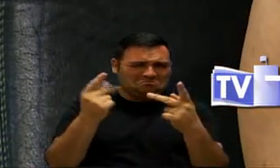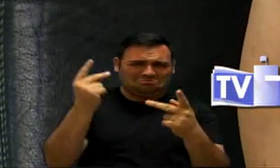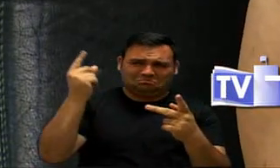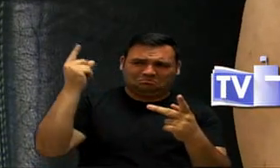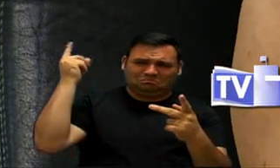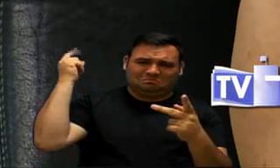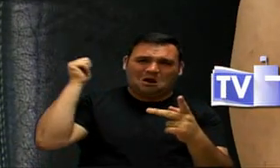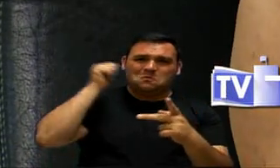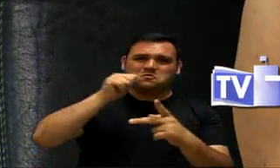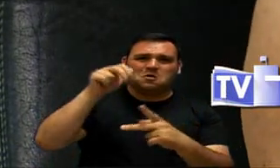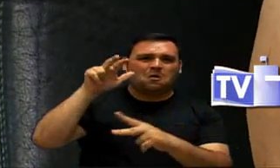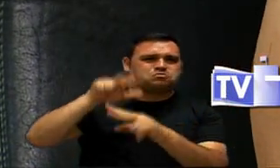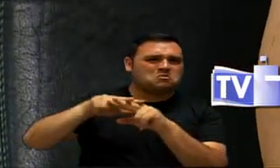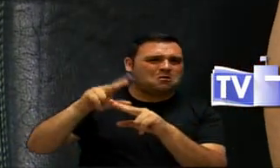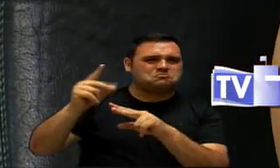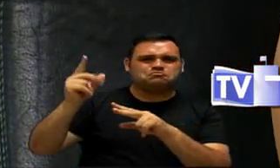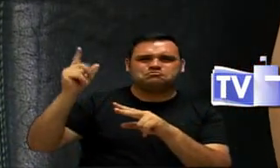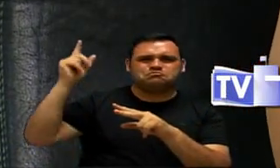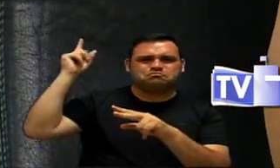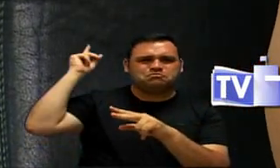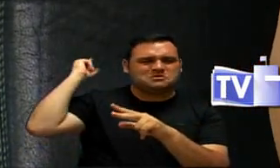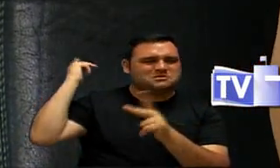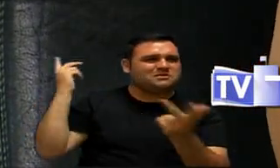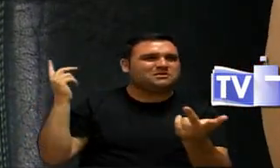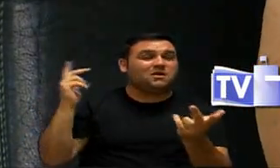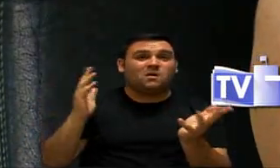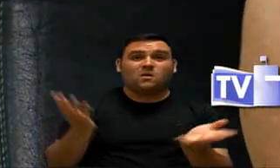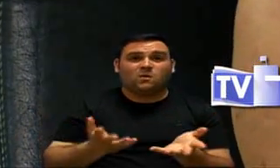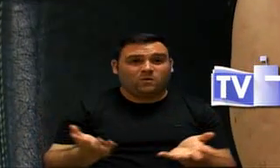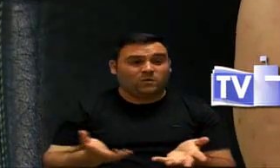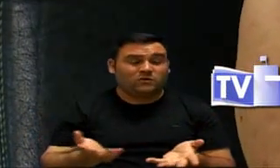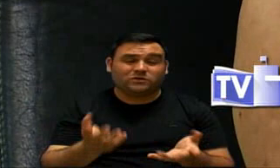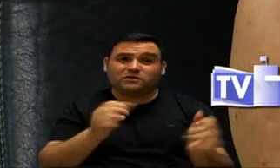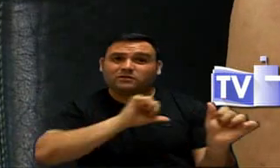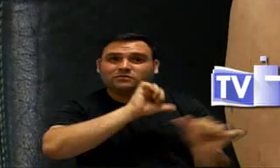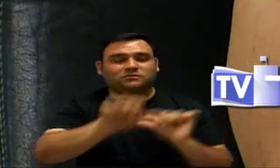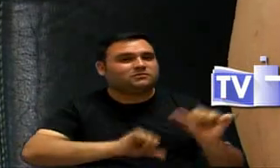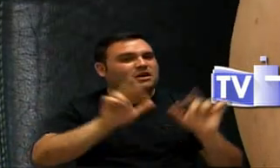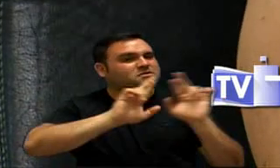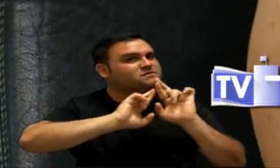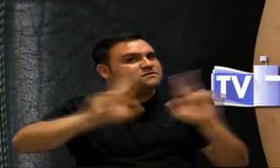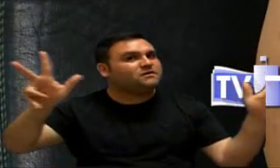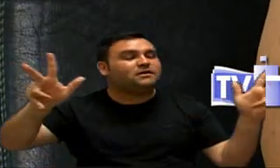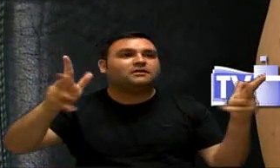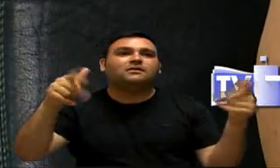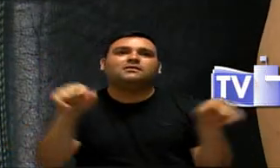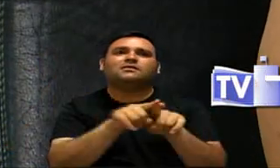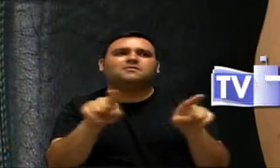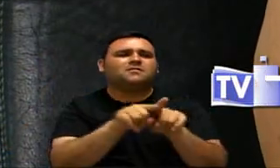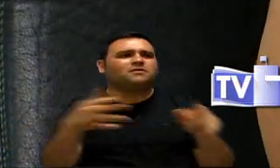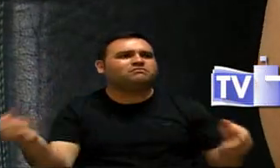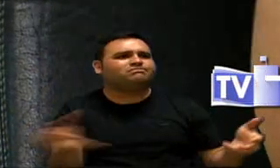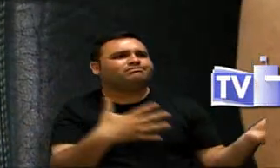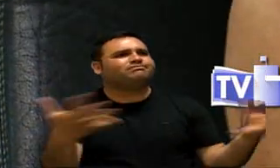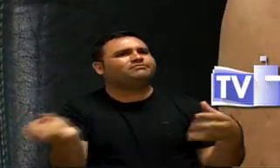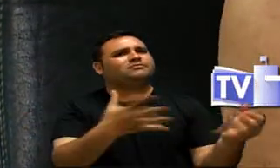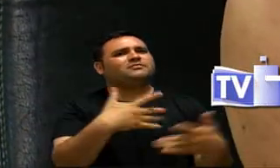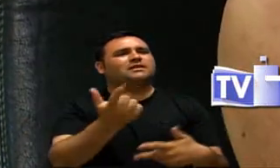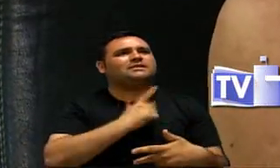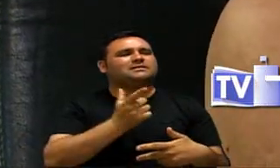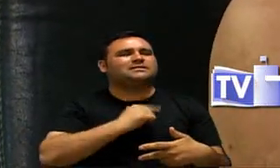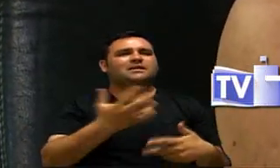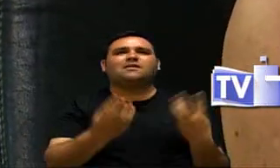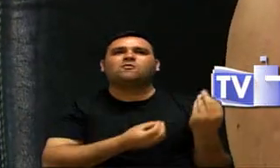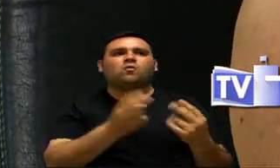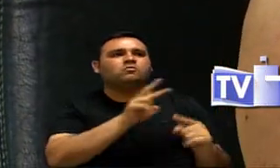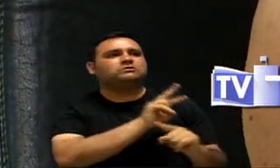a prisão da mulher já tinha ficado lá atrás. Hoje nós vivemos outros tempos, outros momentos, temos forma de